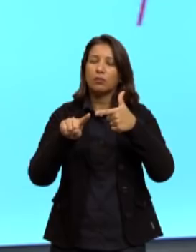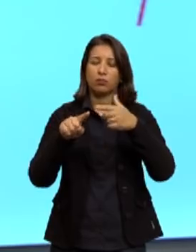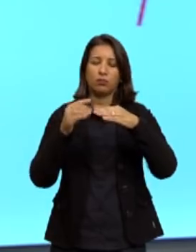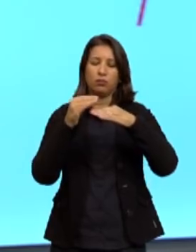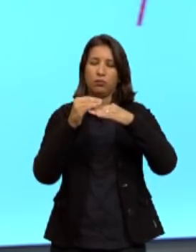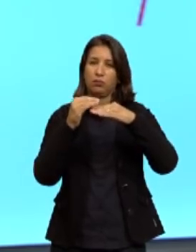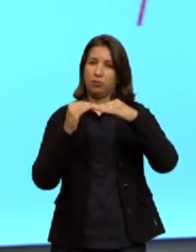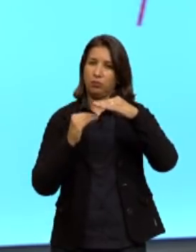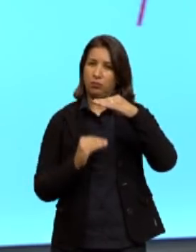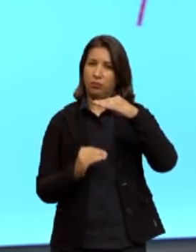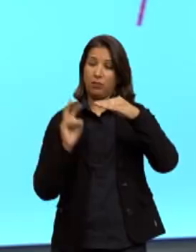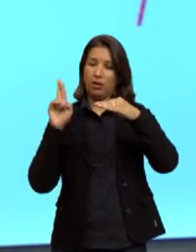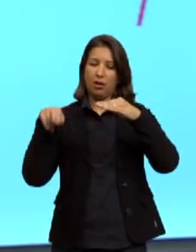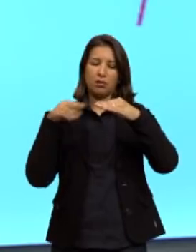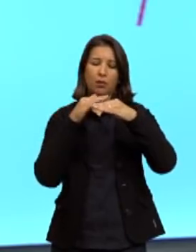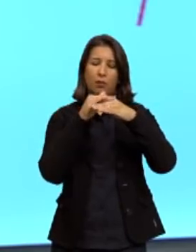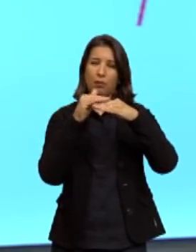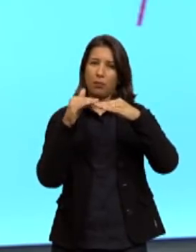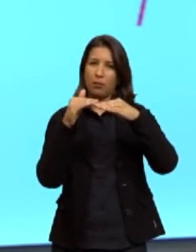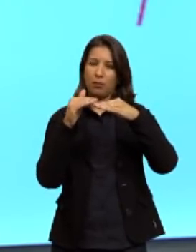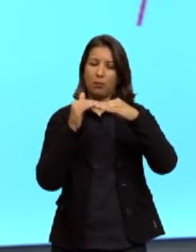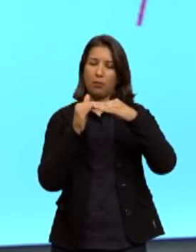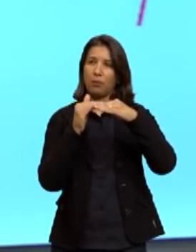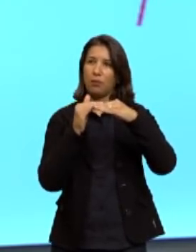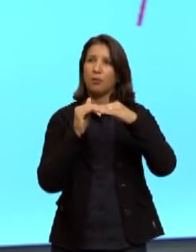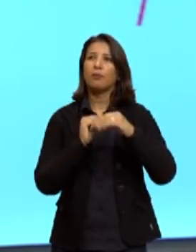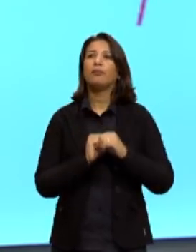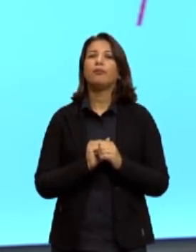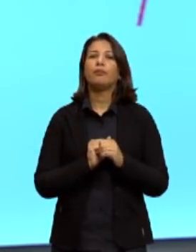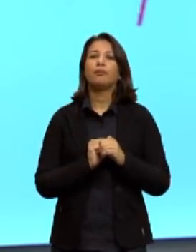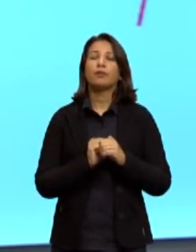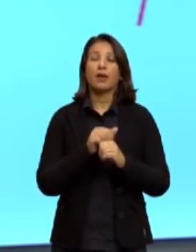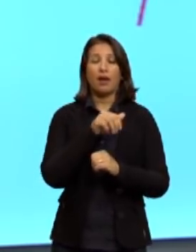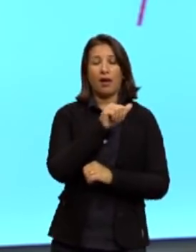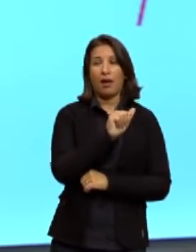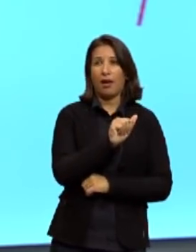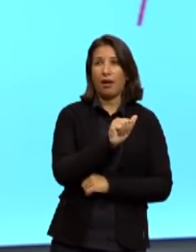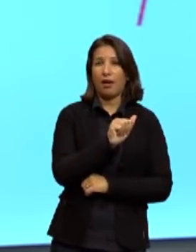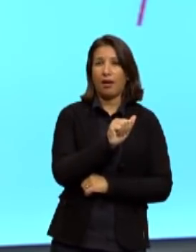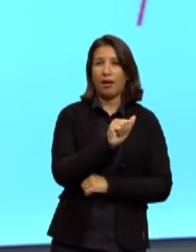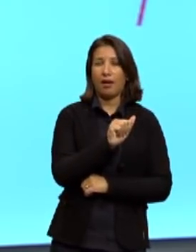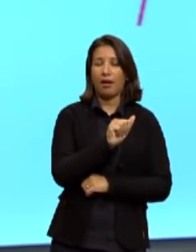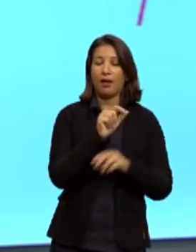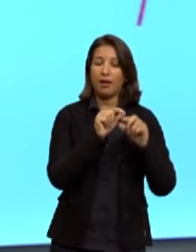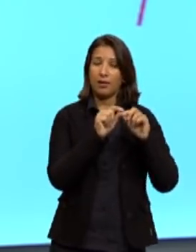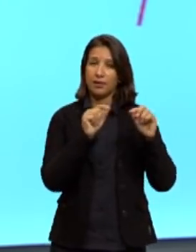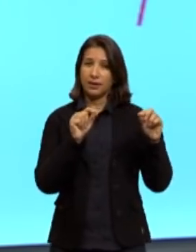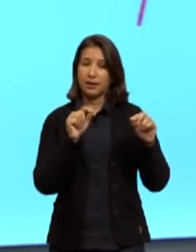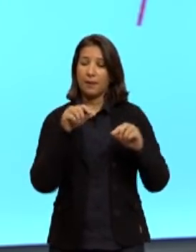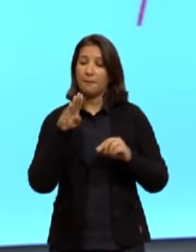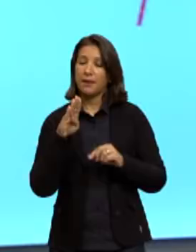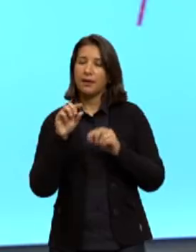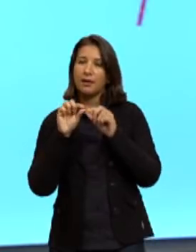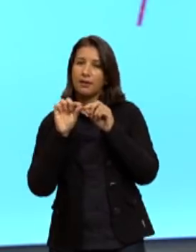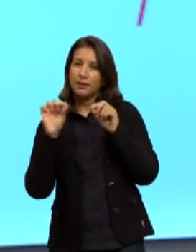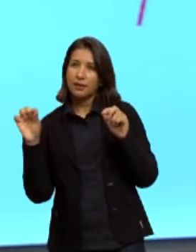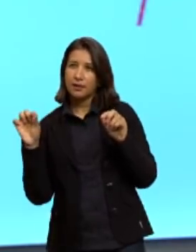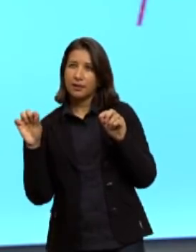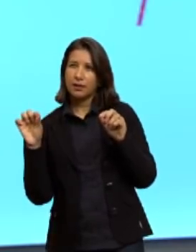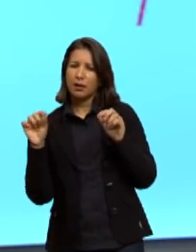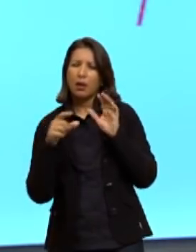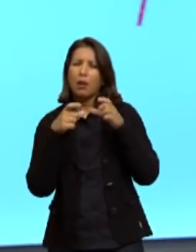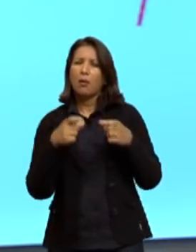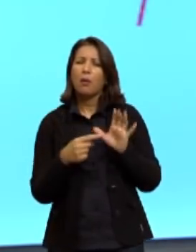está para o segmento de reta a linha abelhinha vamos aqui onde está o a linha de linha